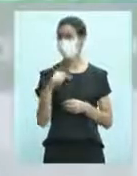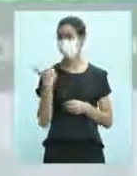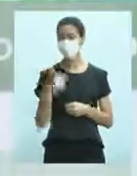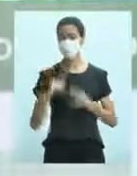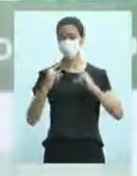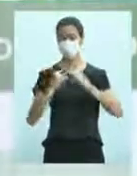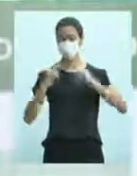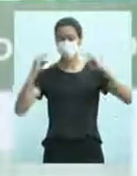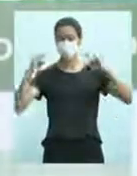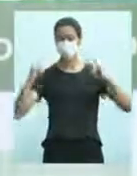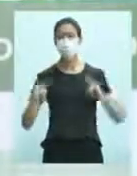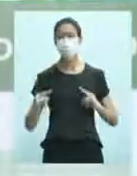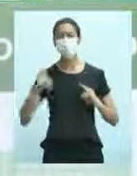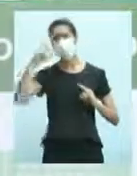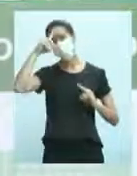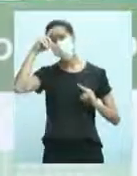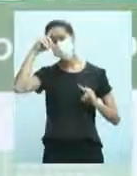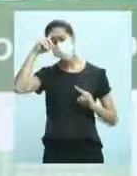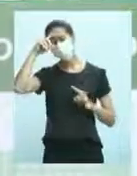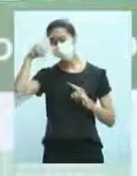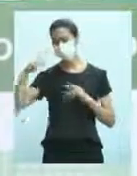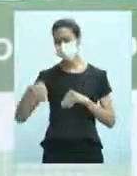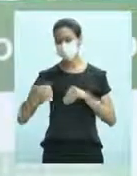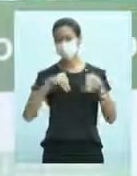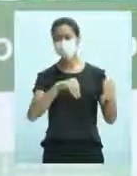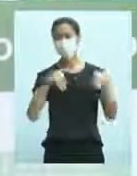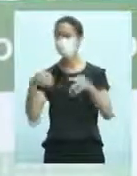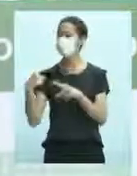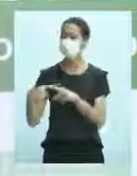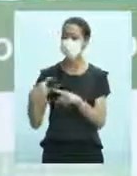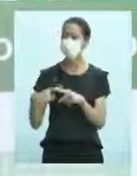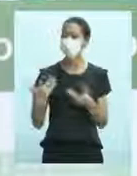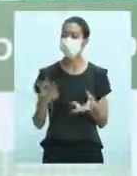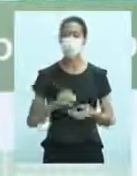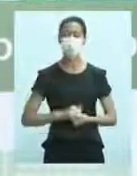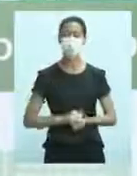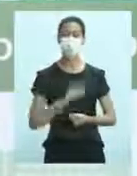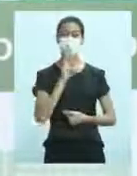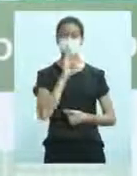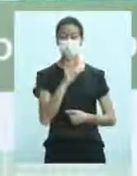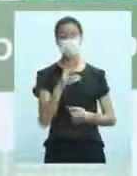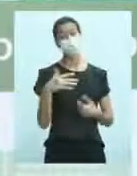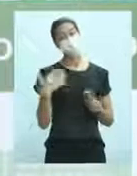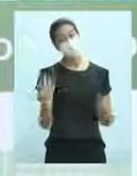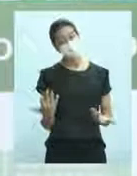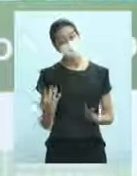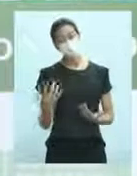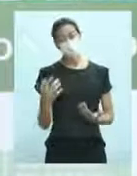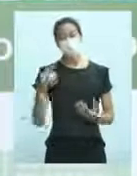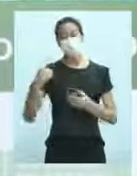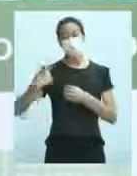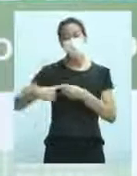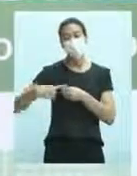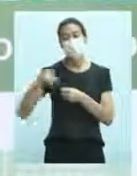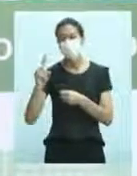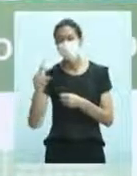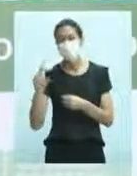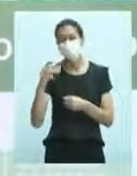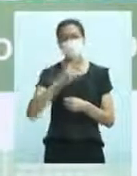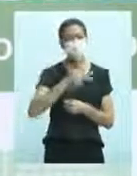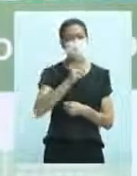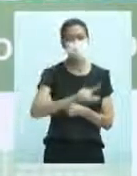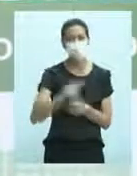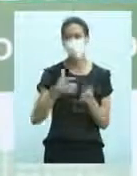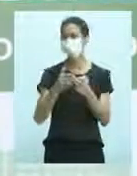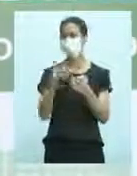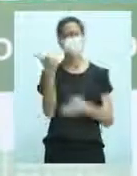liderados em três lagoas nem corumbá tem um hospital de campanha o único local que tem hospital aqui de retaguarda hospitalar campo